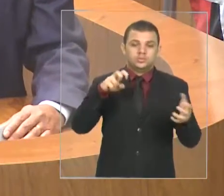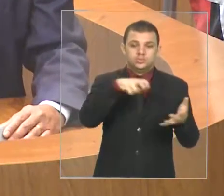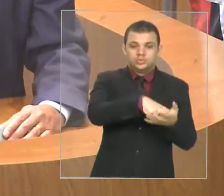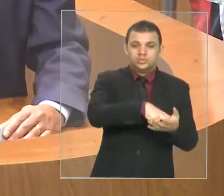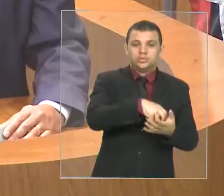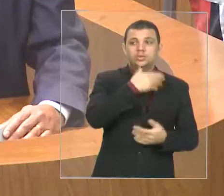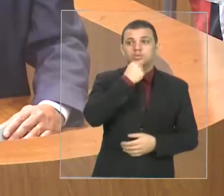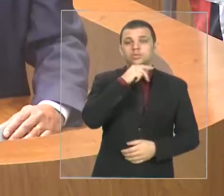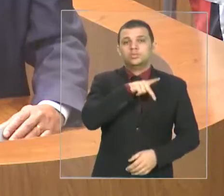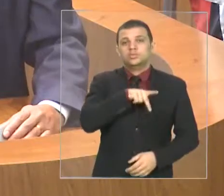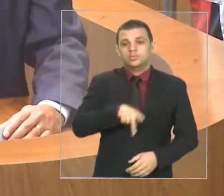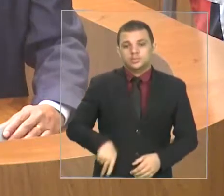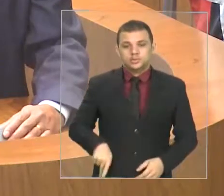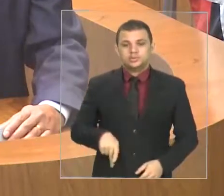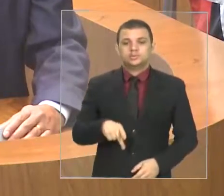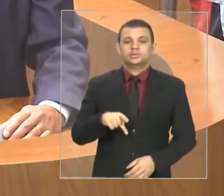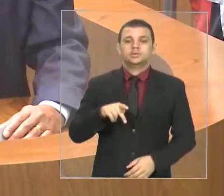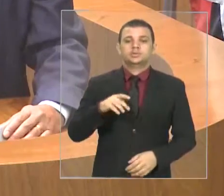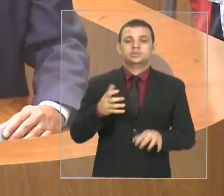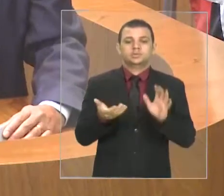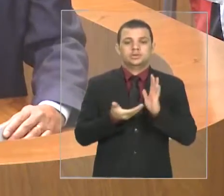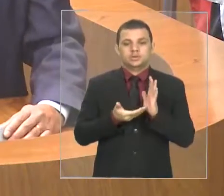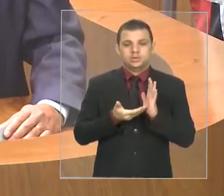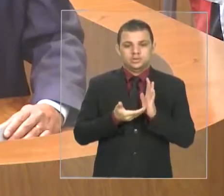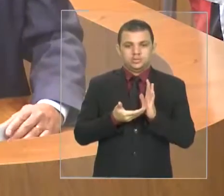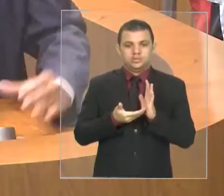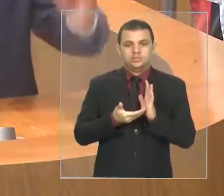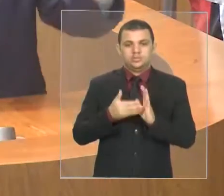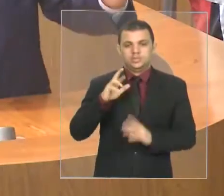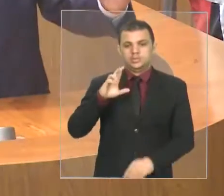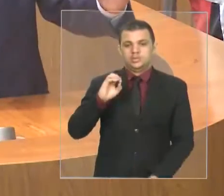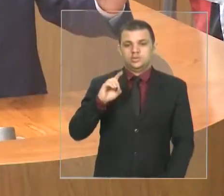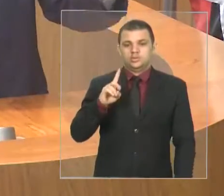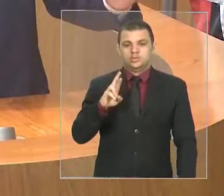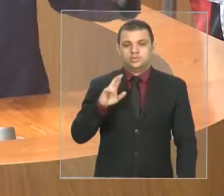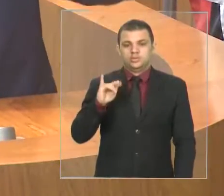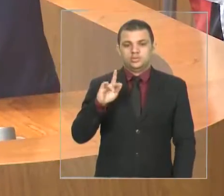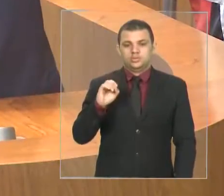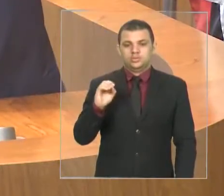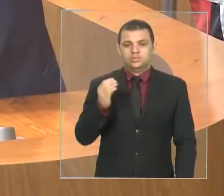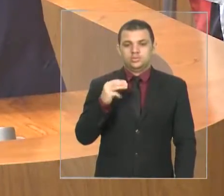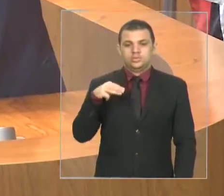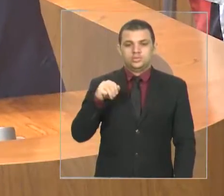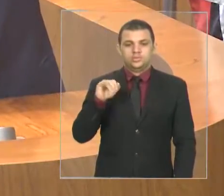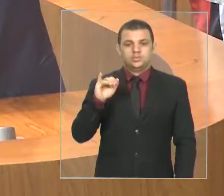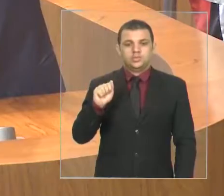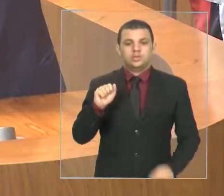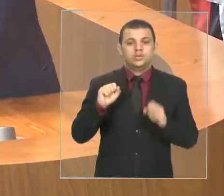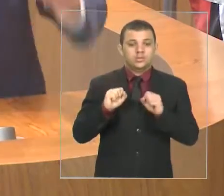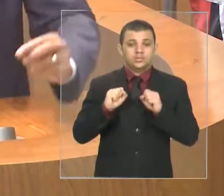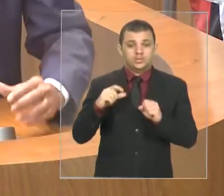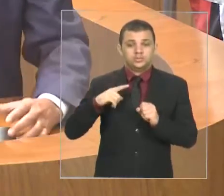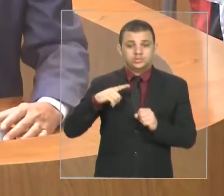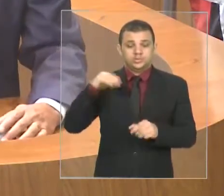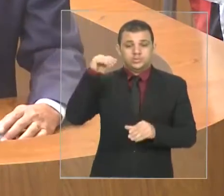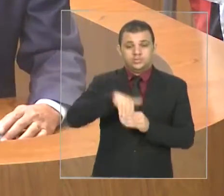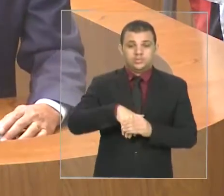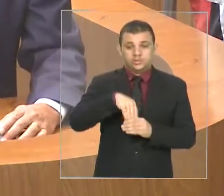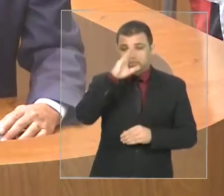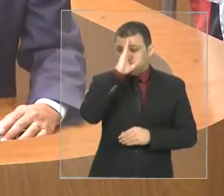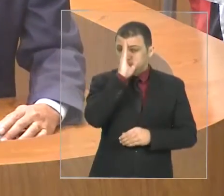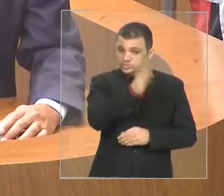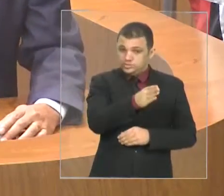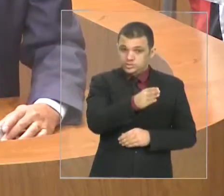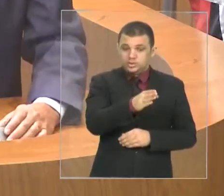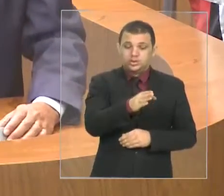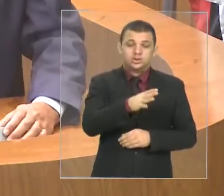ele, ao invés de convocar eleições diretas, ele convoque, sim, eleições indiretas,